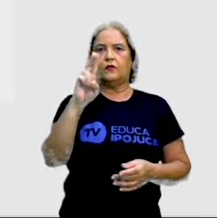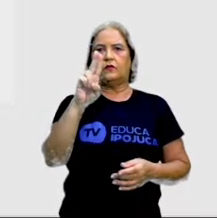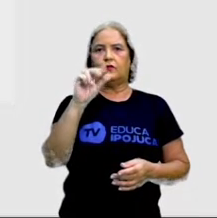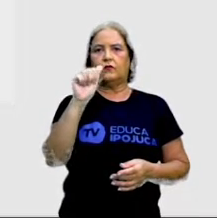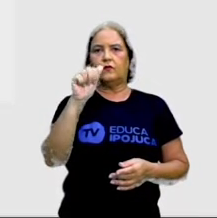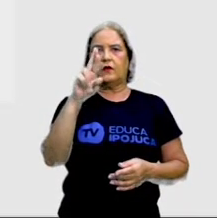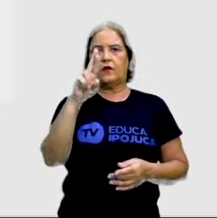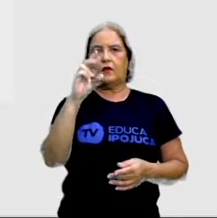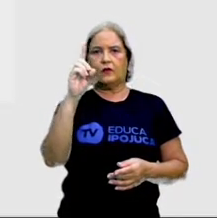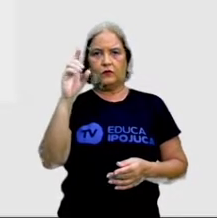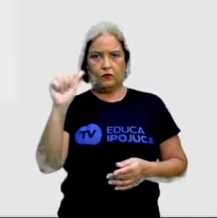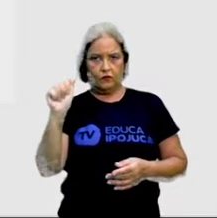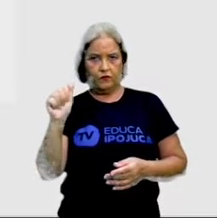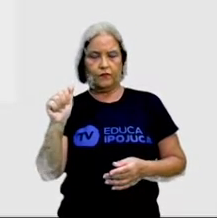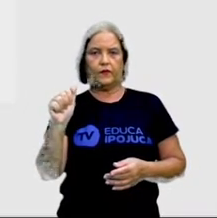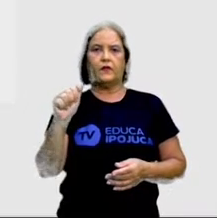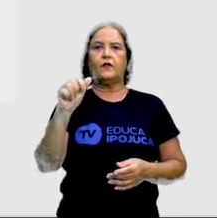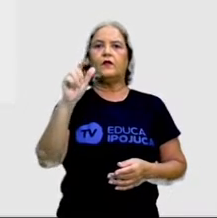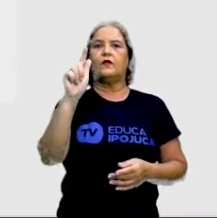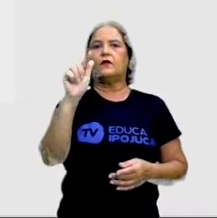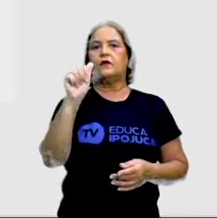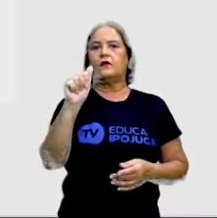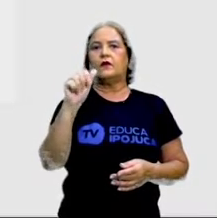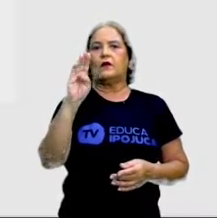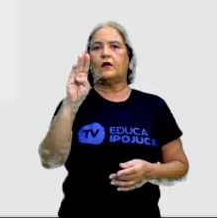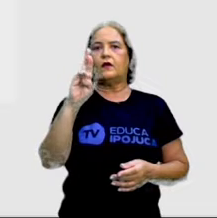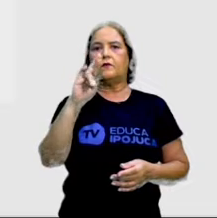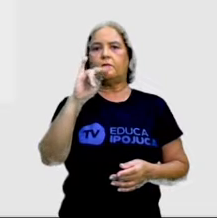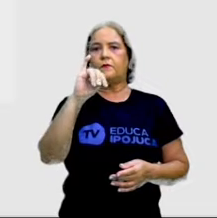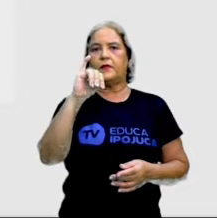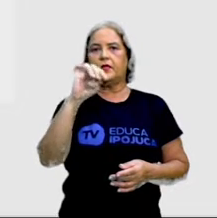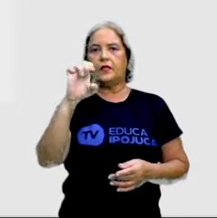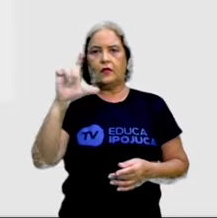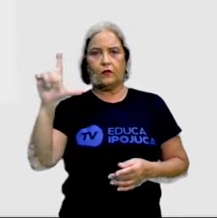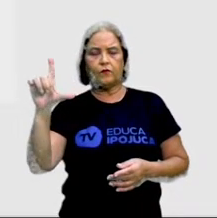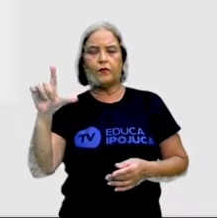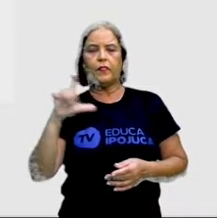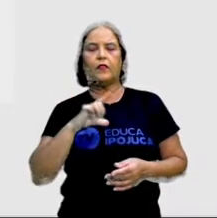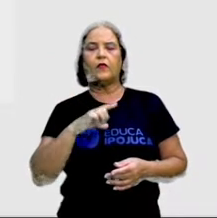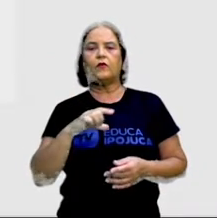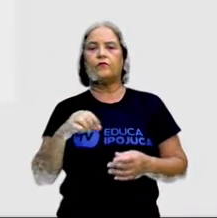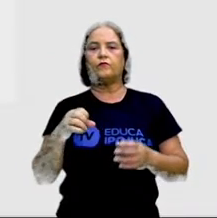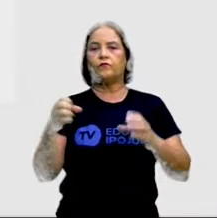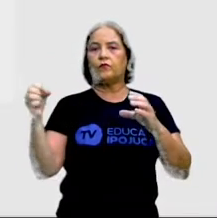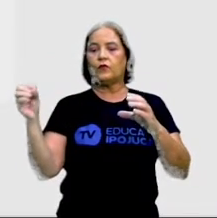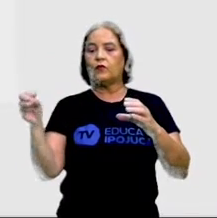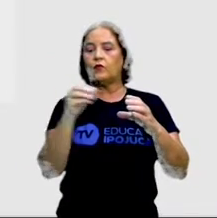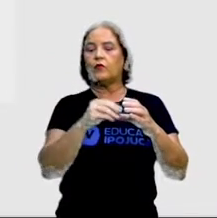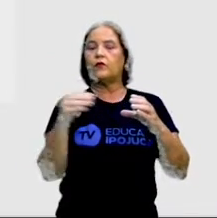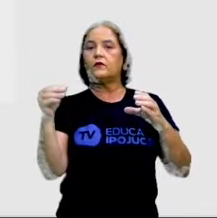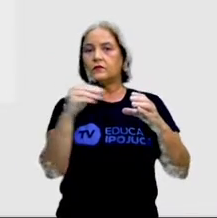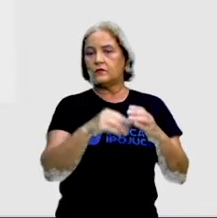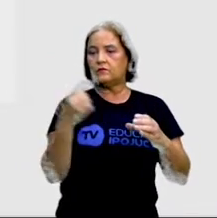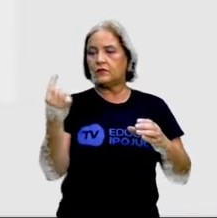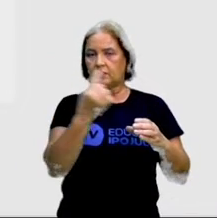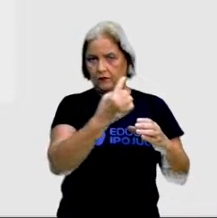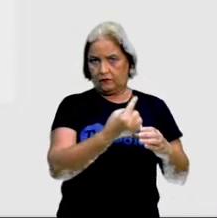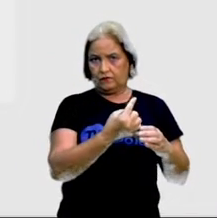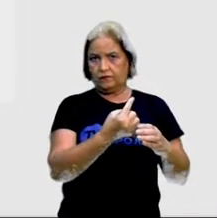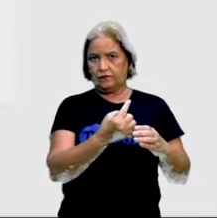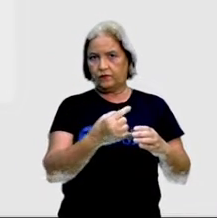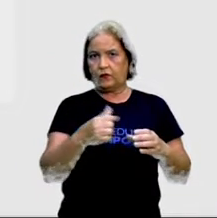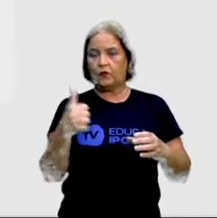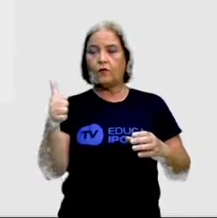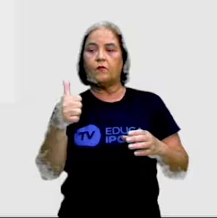possui as seguintes coleção cada um E então vejo aí Diego ele tem essa